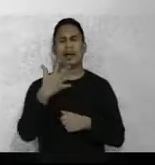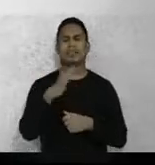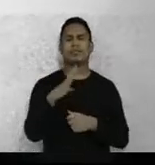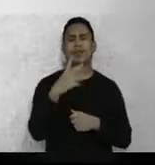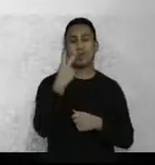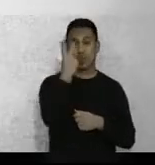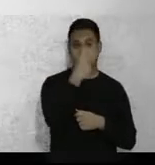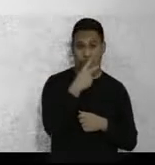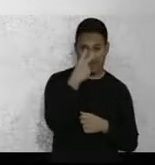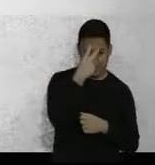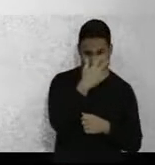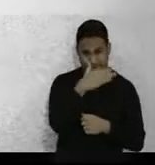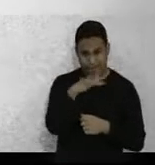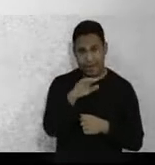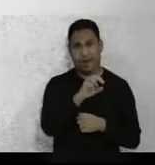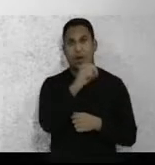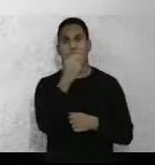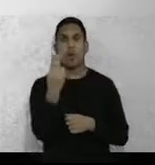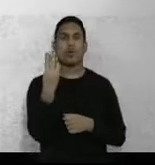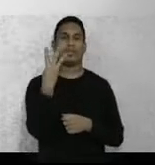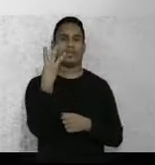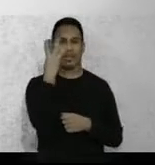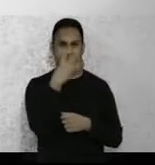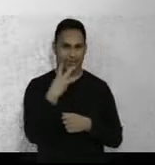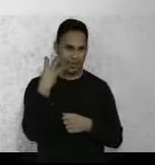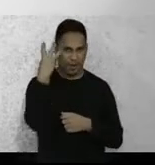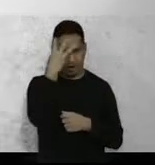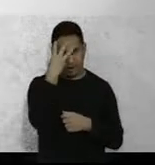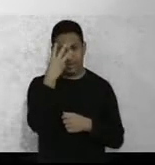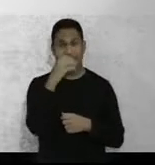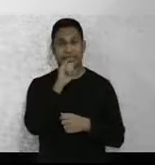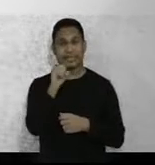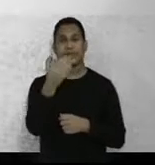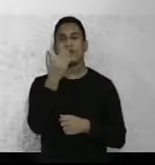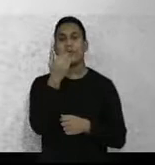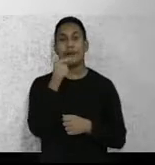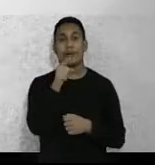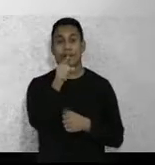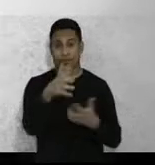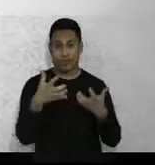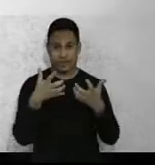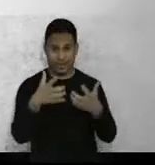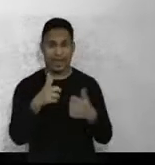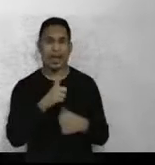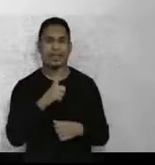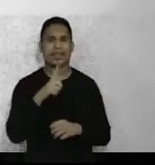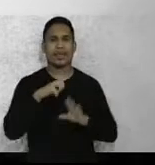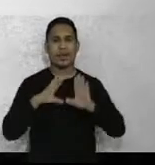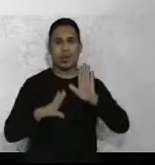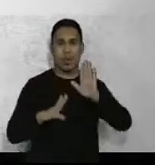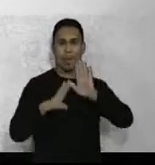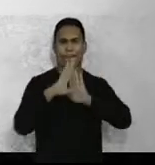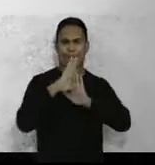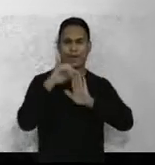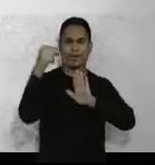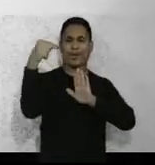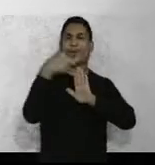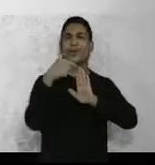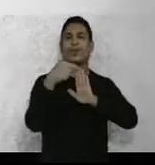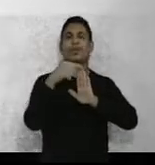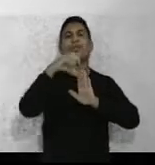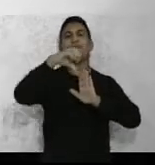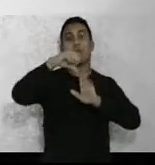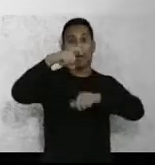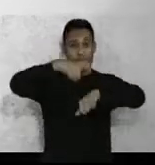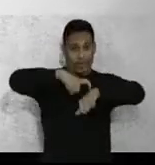consumo. Ou seja, se você quer ter aquele pico num treino que vai ser às 9 horas, então você consome ali entre 6 horas